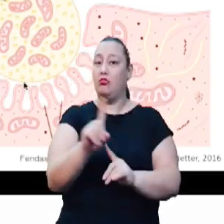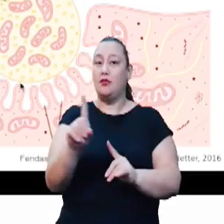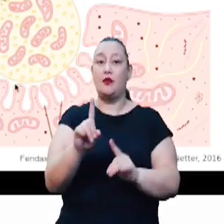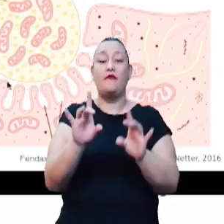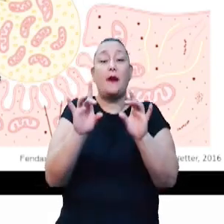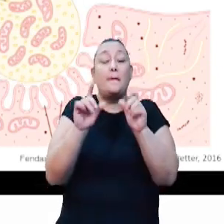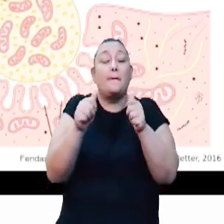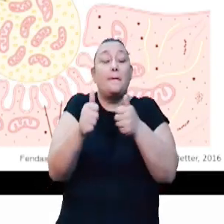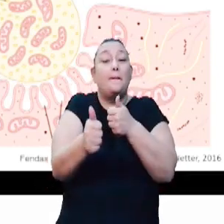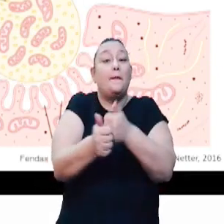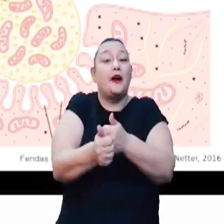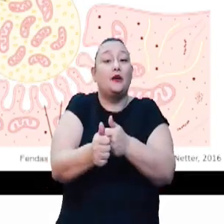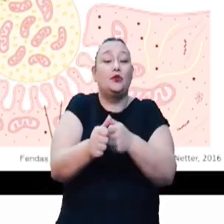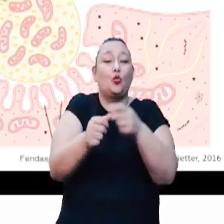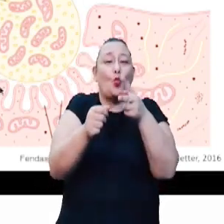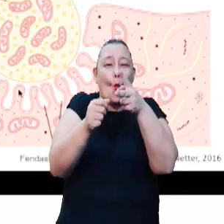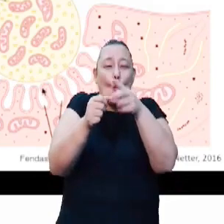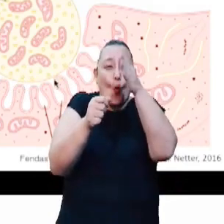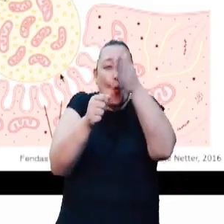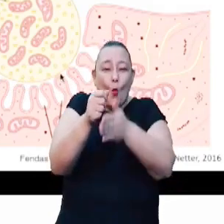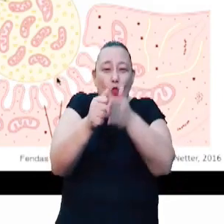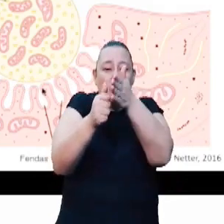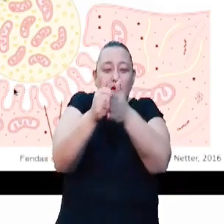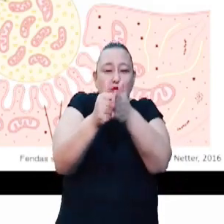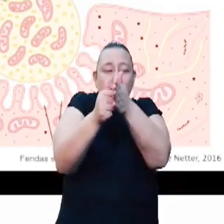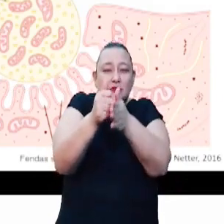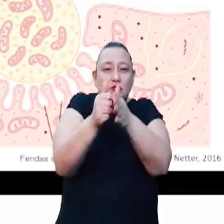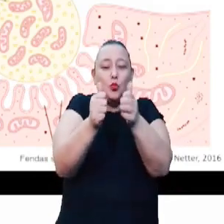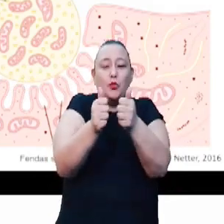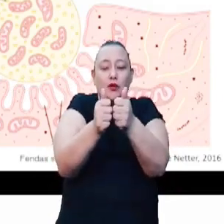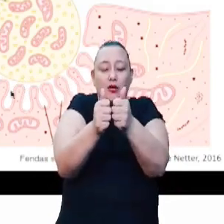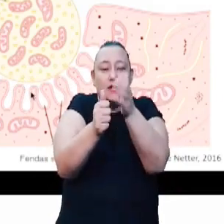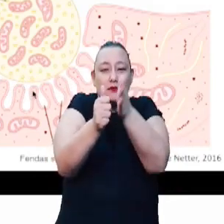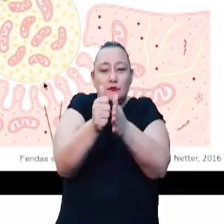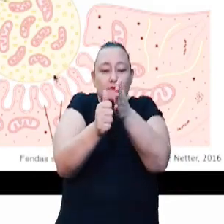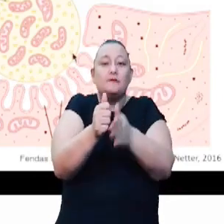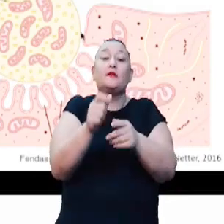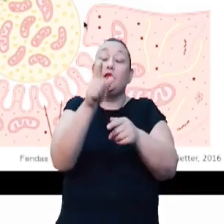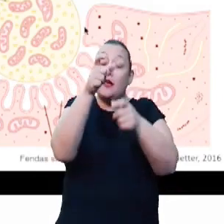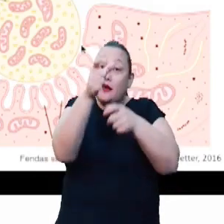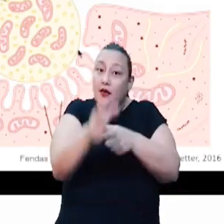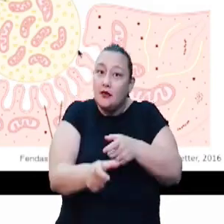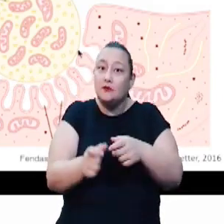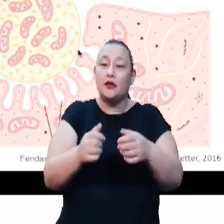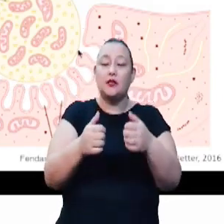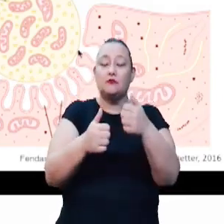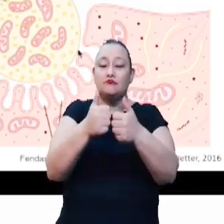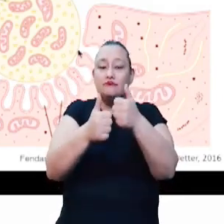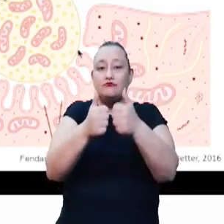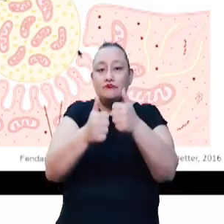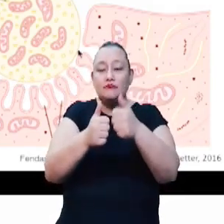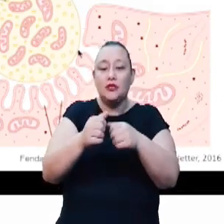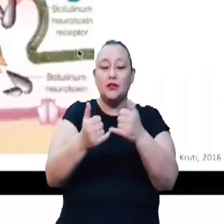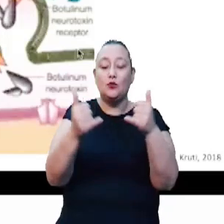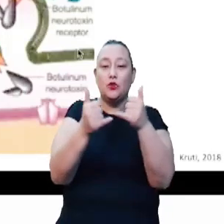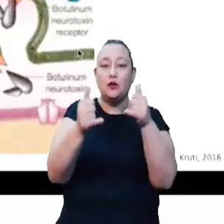músculo. Tem uma fenda, né, um espaço, e essa região aqui que é a junção neuromuscular.